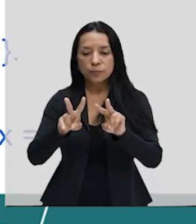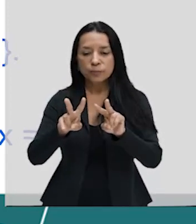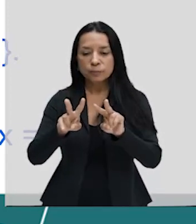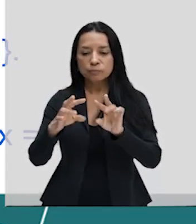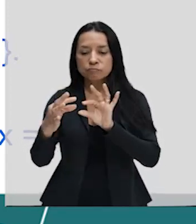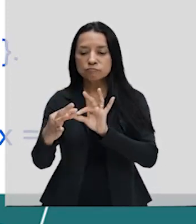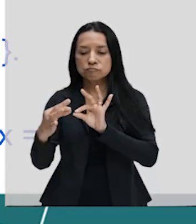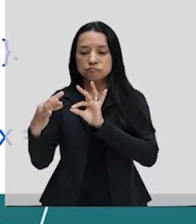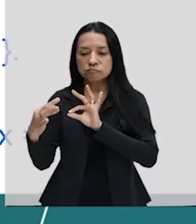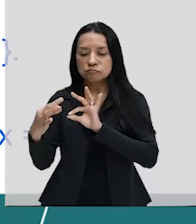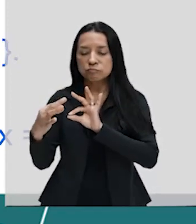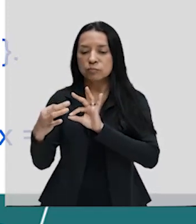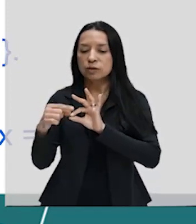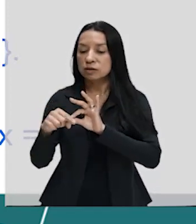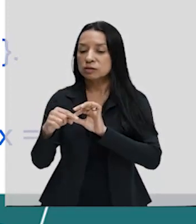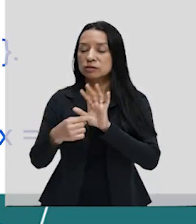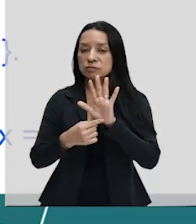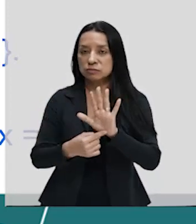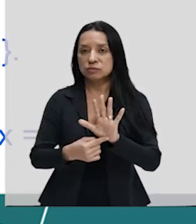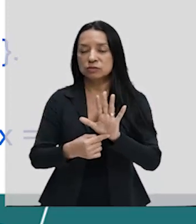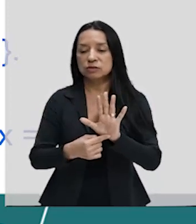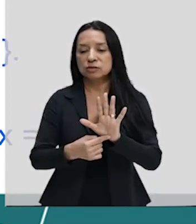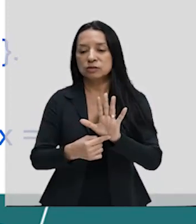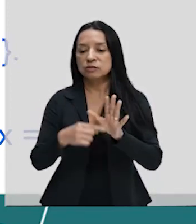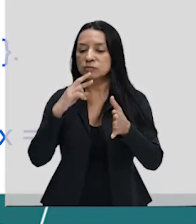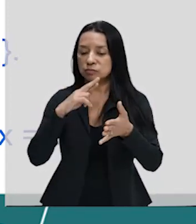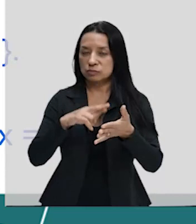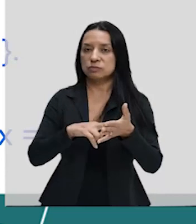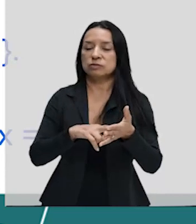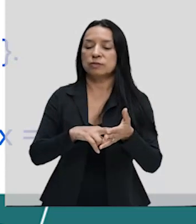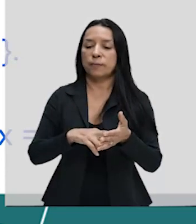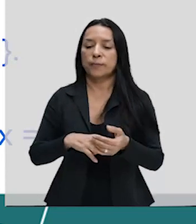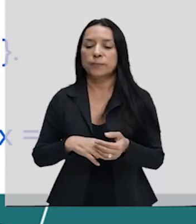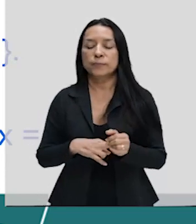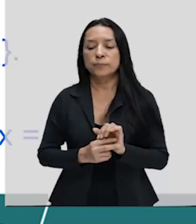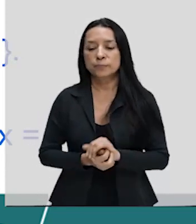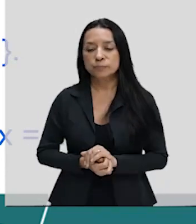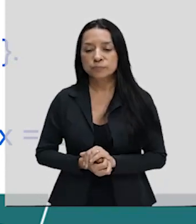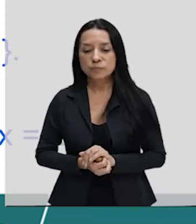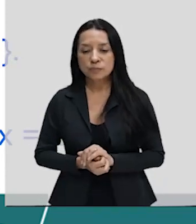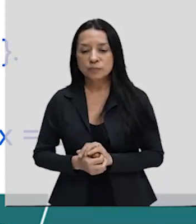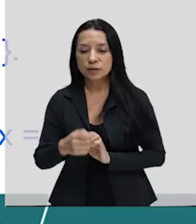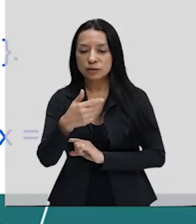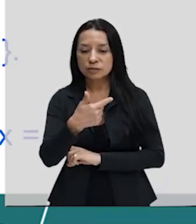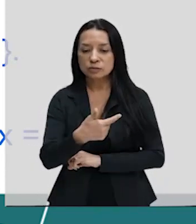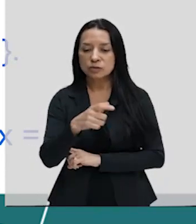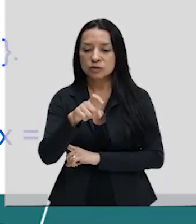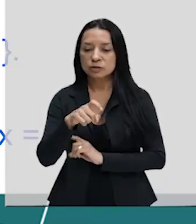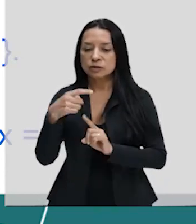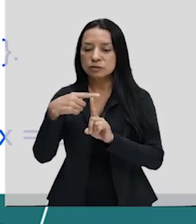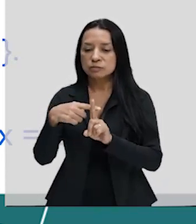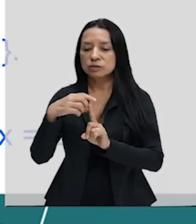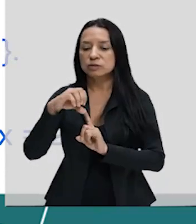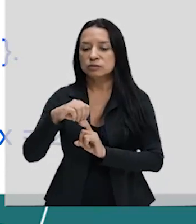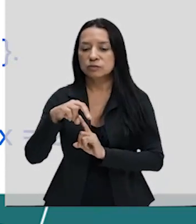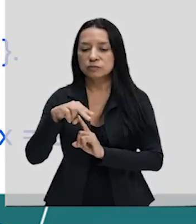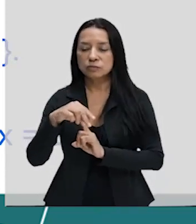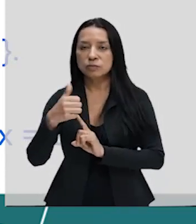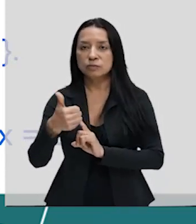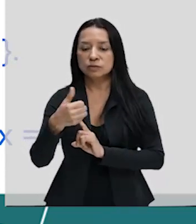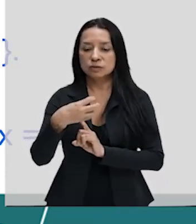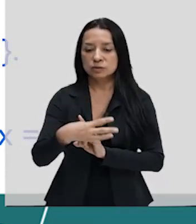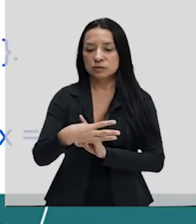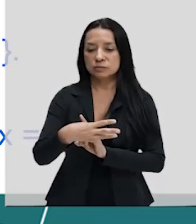matemática aqui que foi dada, tá bom? E vou resolver, tá? Então, 2x mais 9 igual a 13.